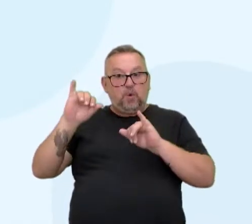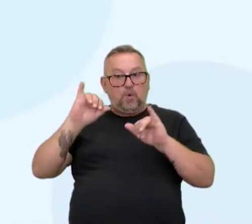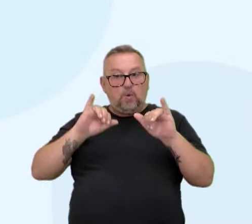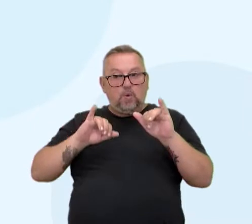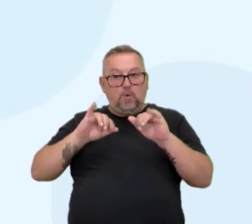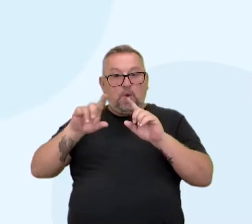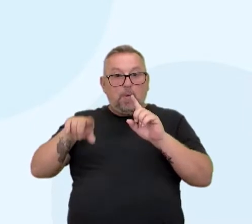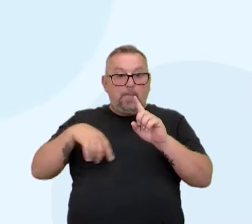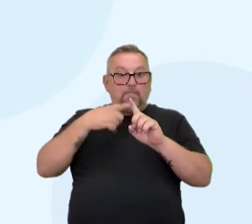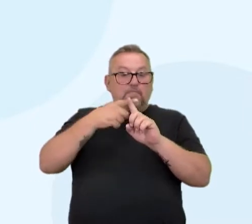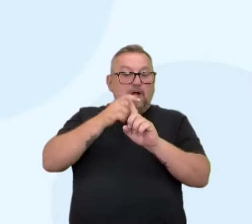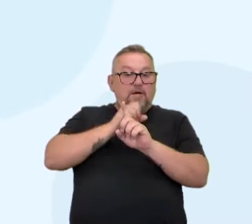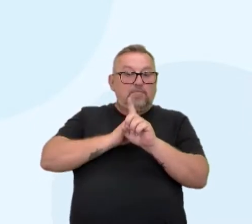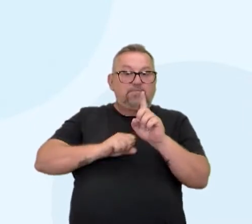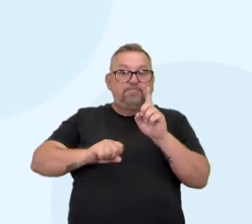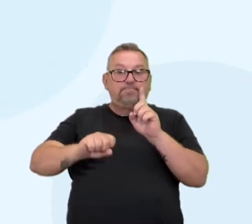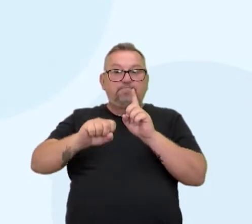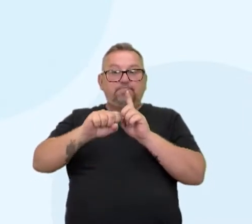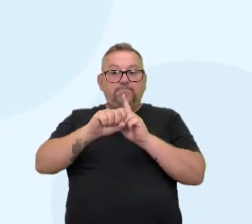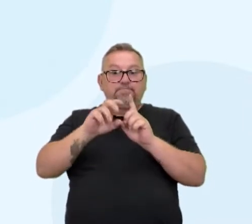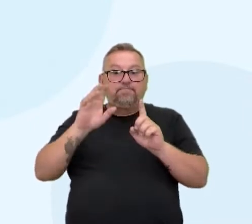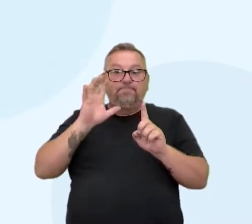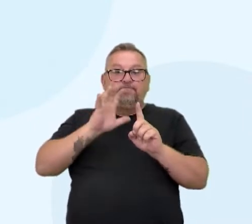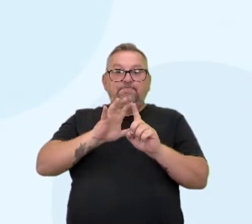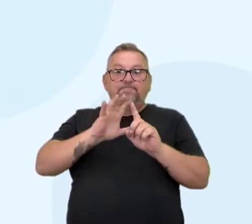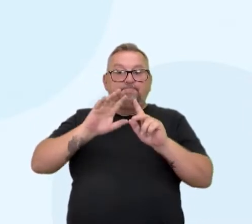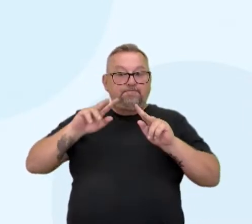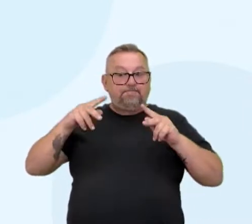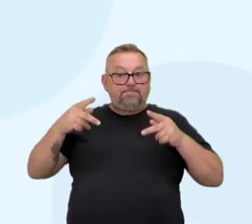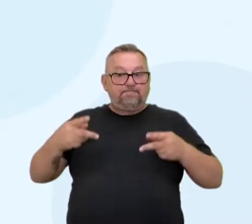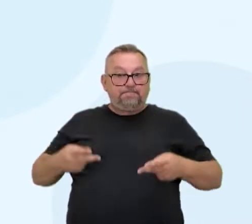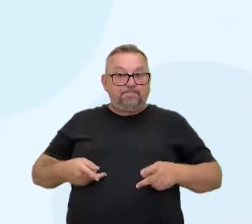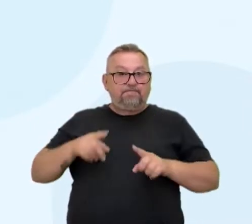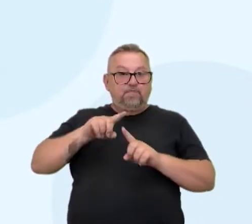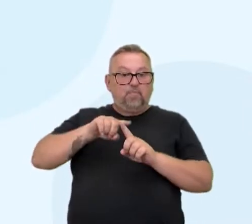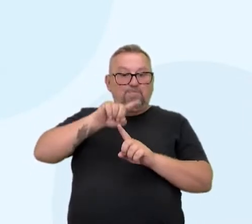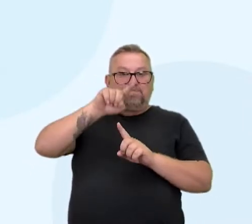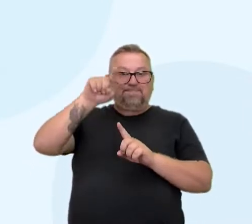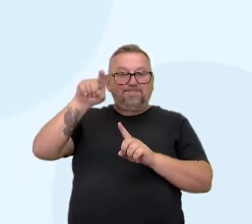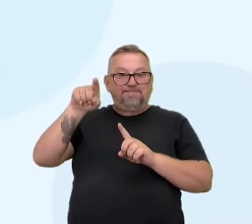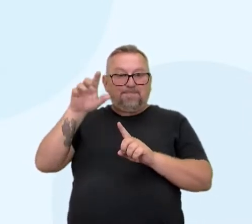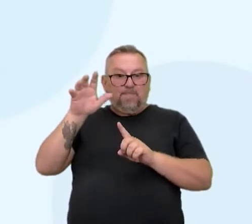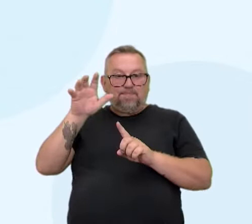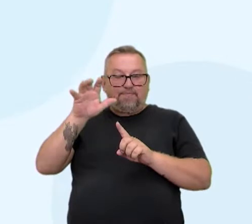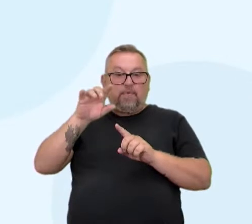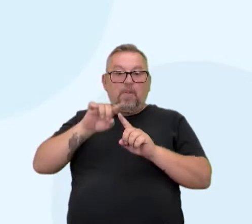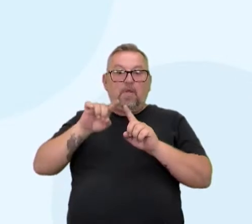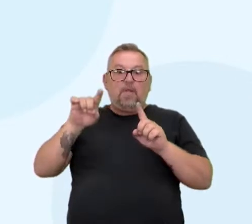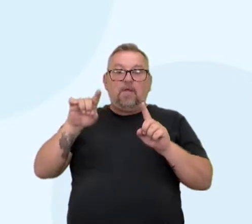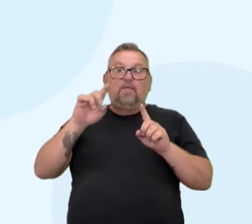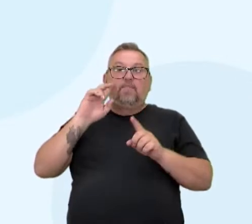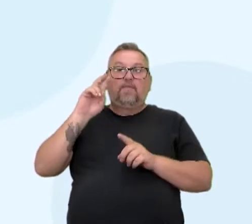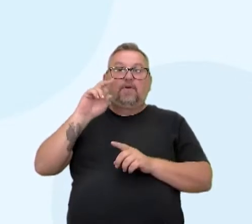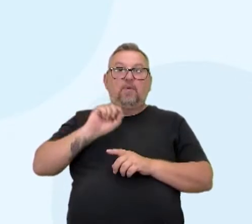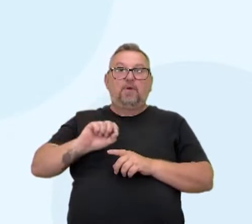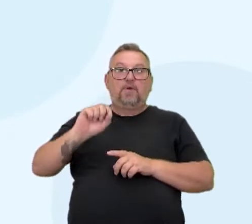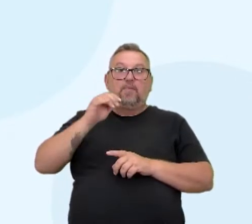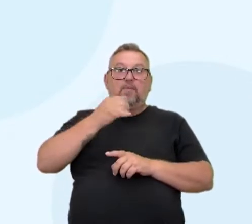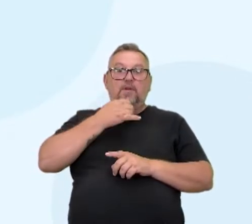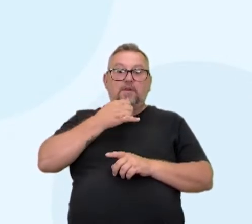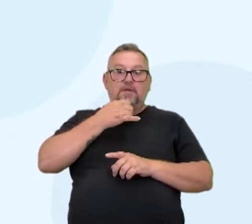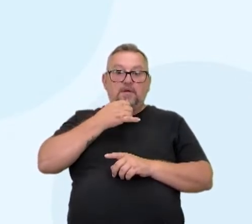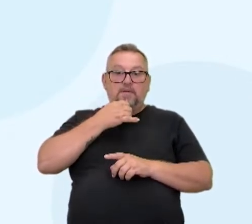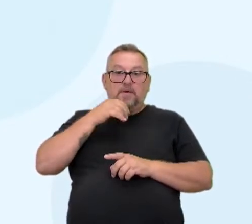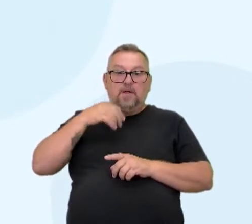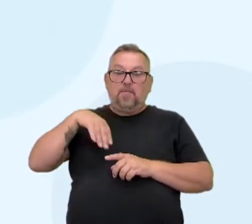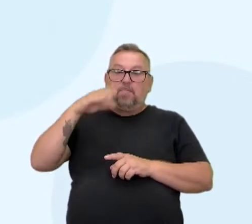mais social, da interferência humana sobre esses ciclos, não levando para o lado, por exemplo,